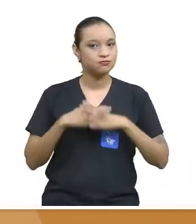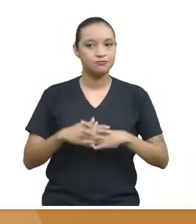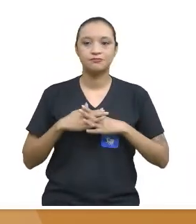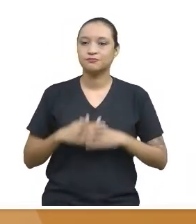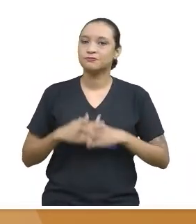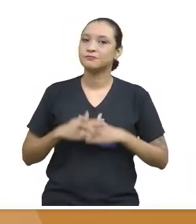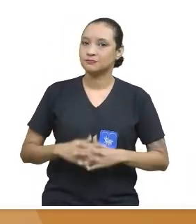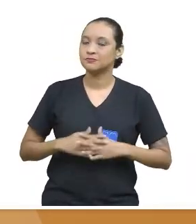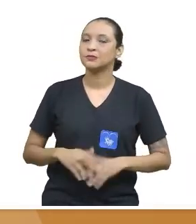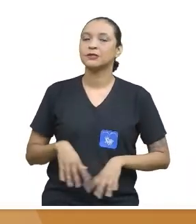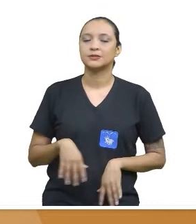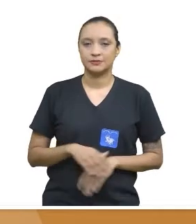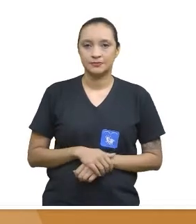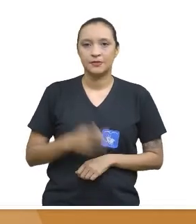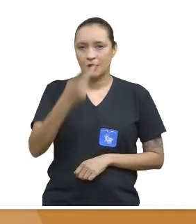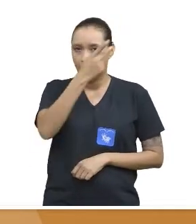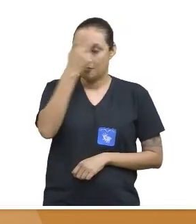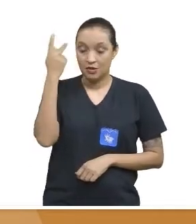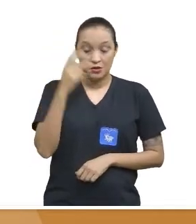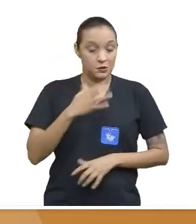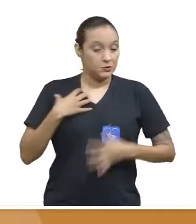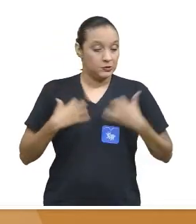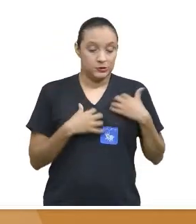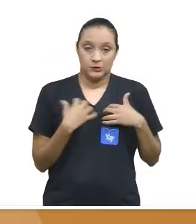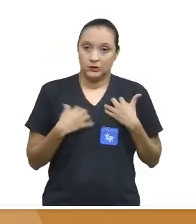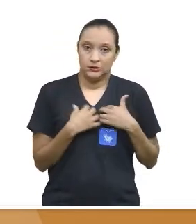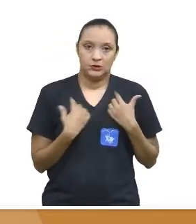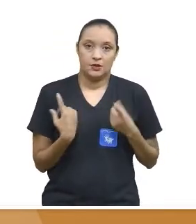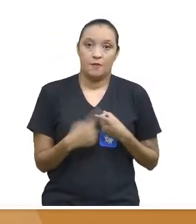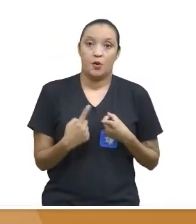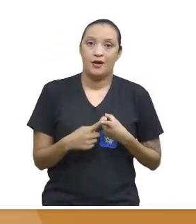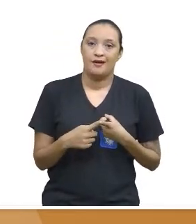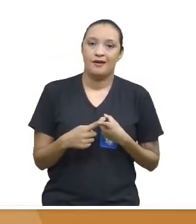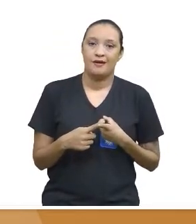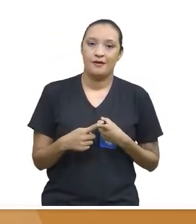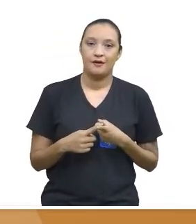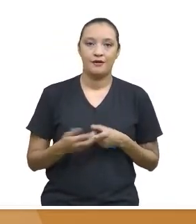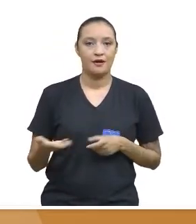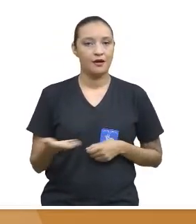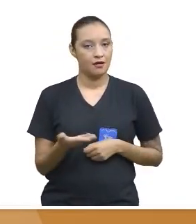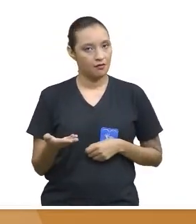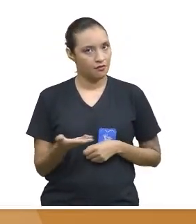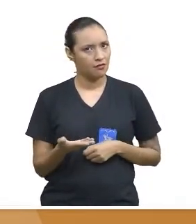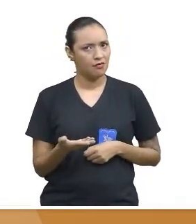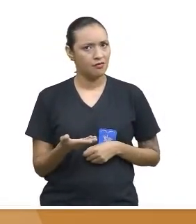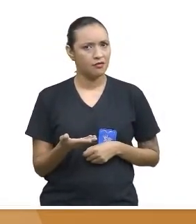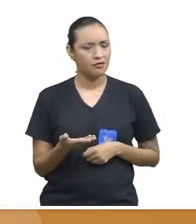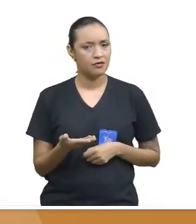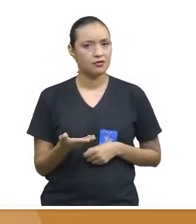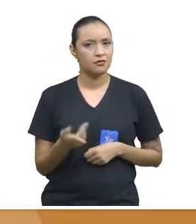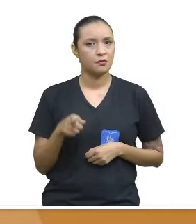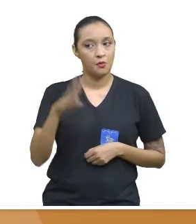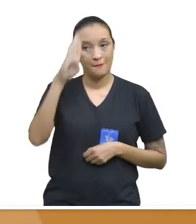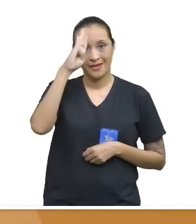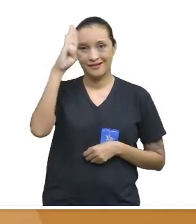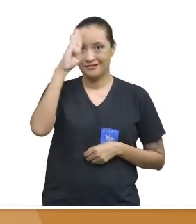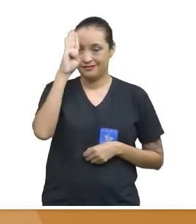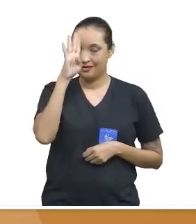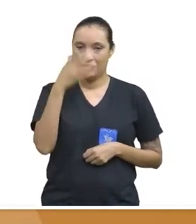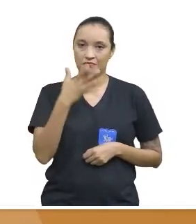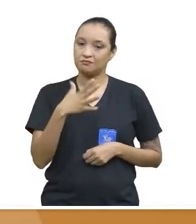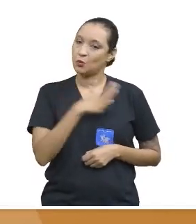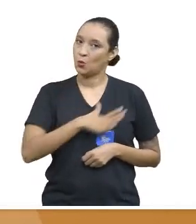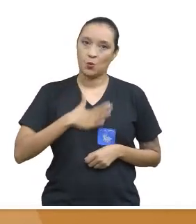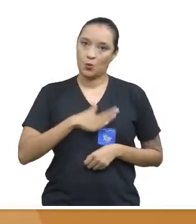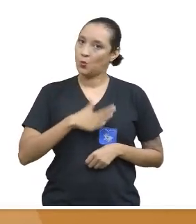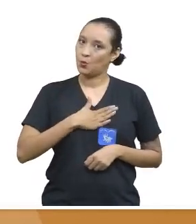um desconforto muito grande à situação que agora era realizada pelos militares. E aí o que